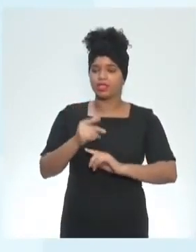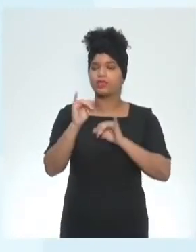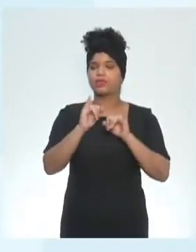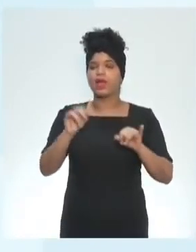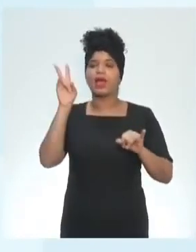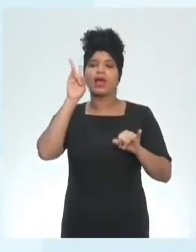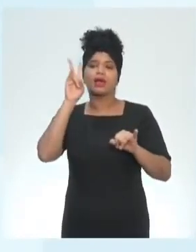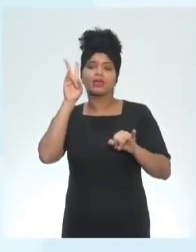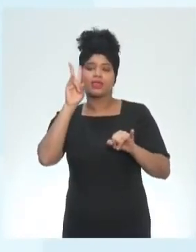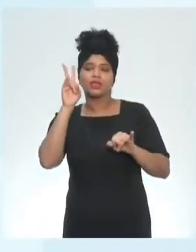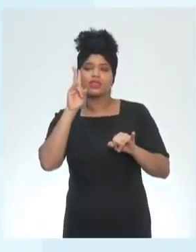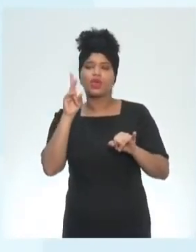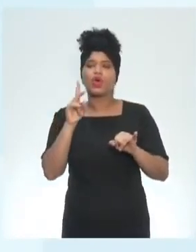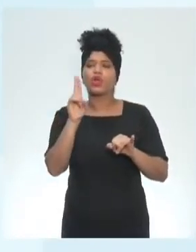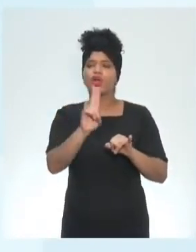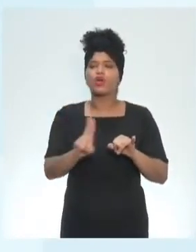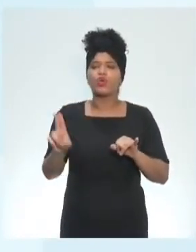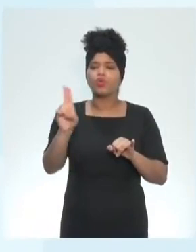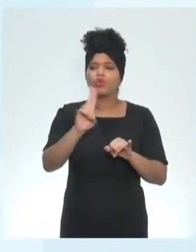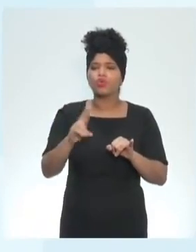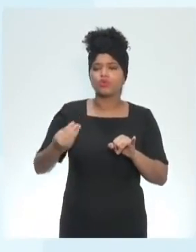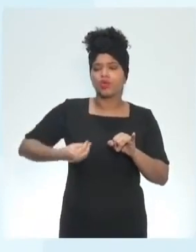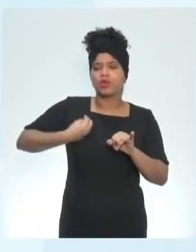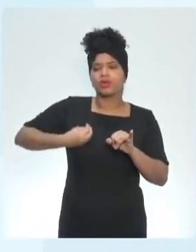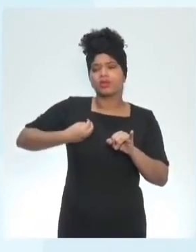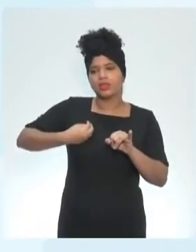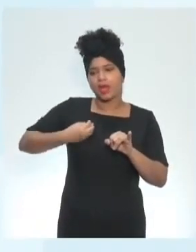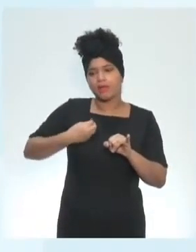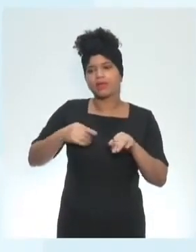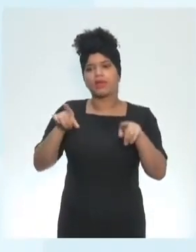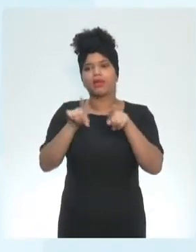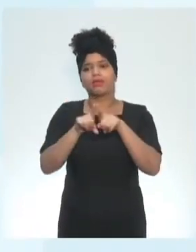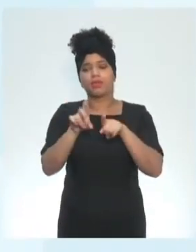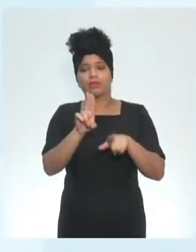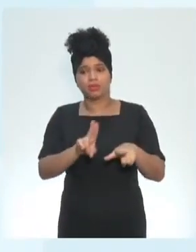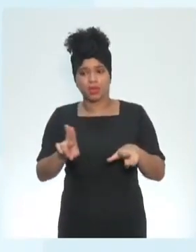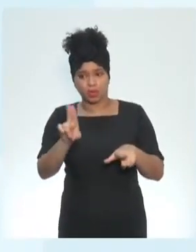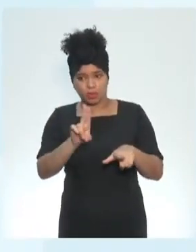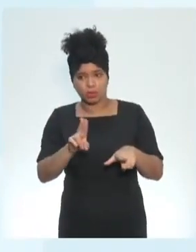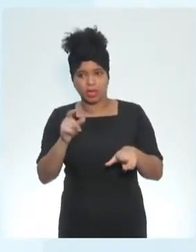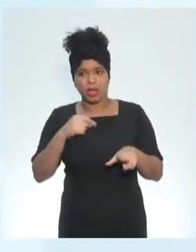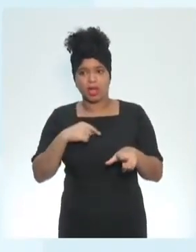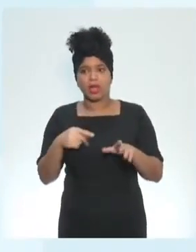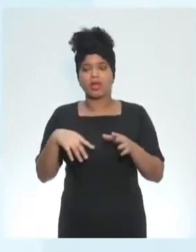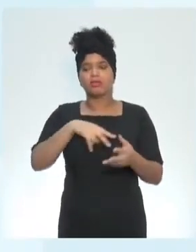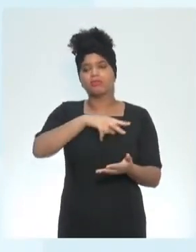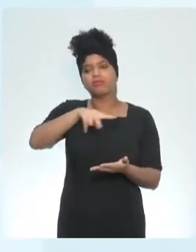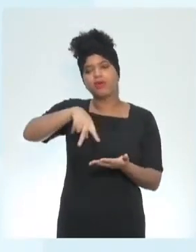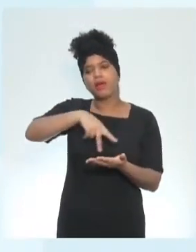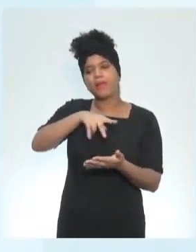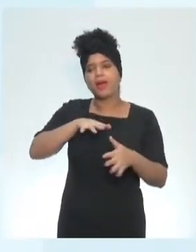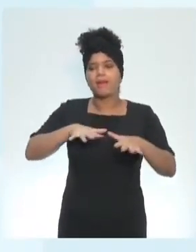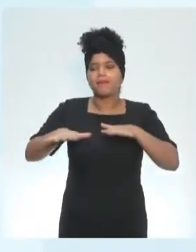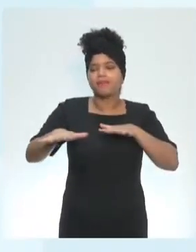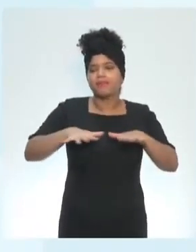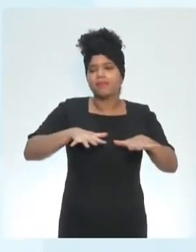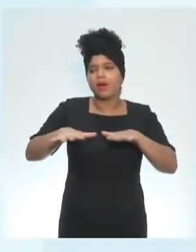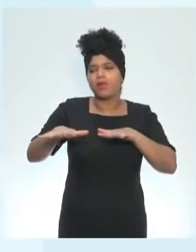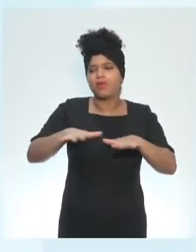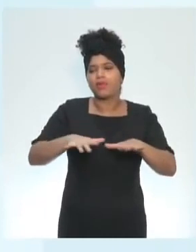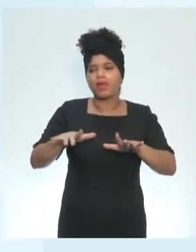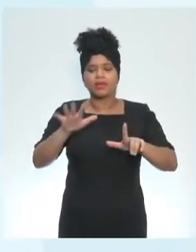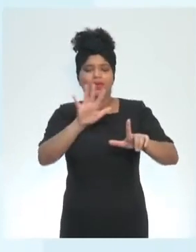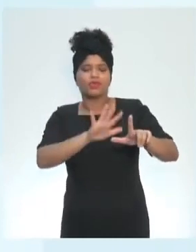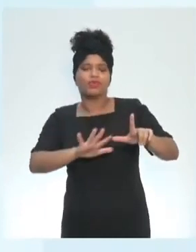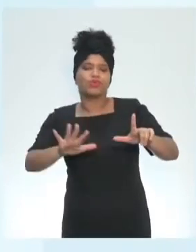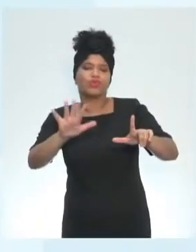Ends with you using moving images Então a gente tem aqui que o cinema é arte de contar histórias e dispor